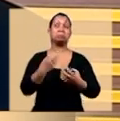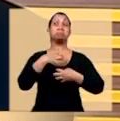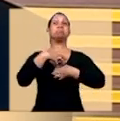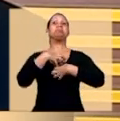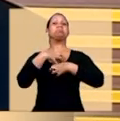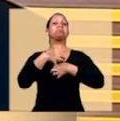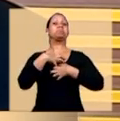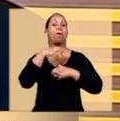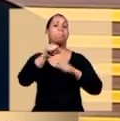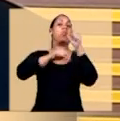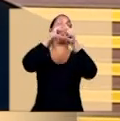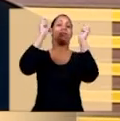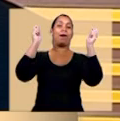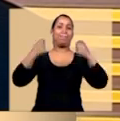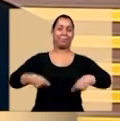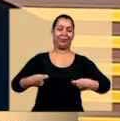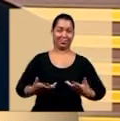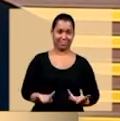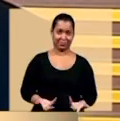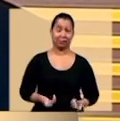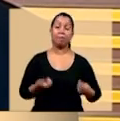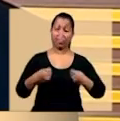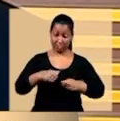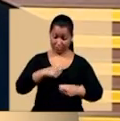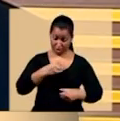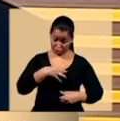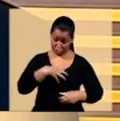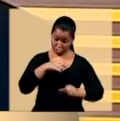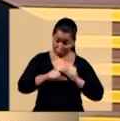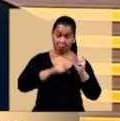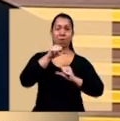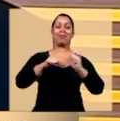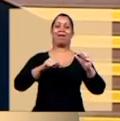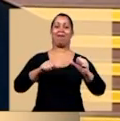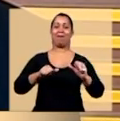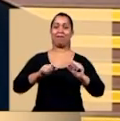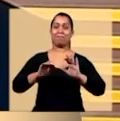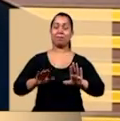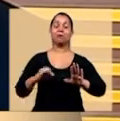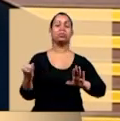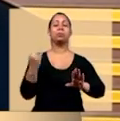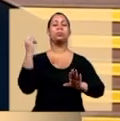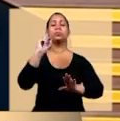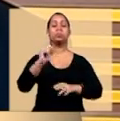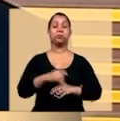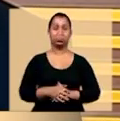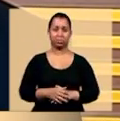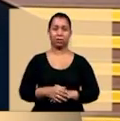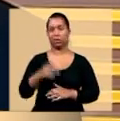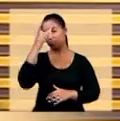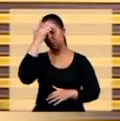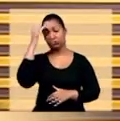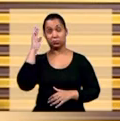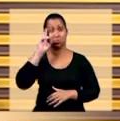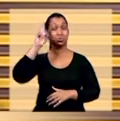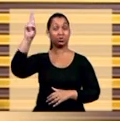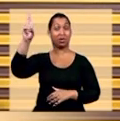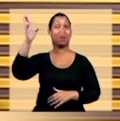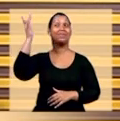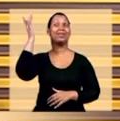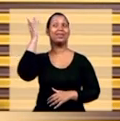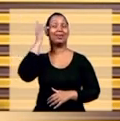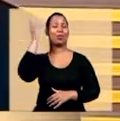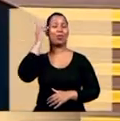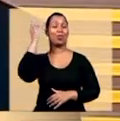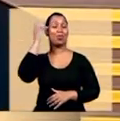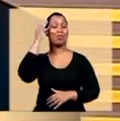a ideia é essa, é ter efeito pedagógico. Então, é importante que os empregadores tenham